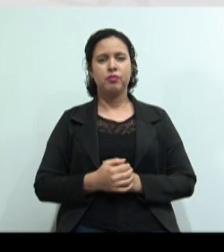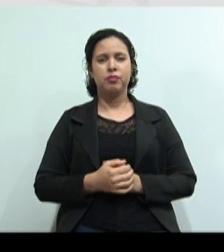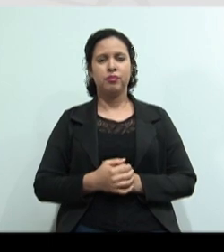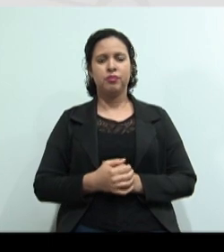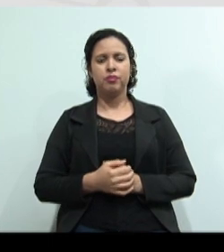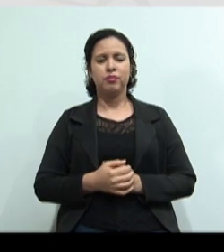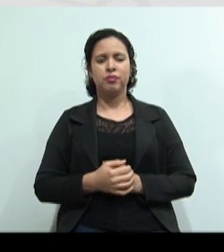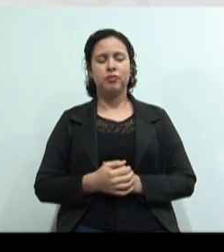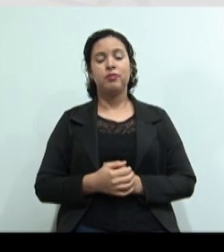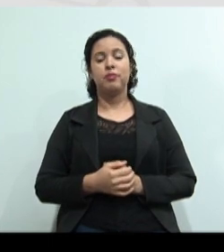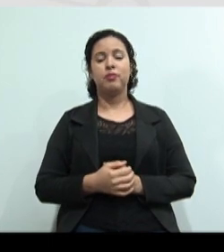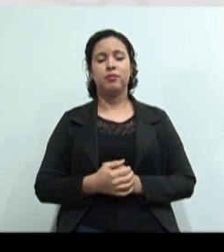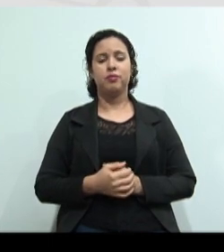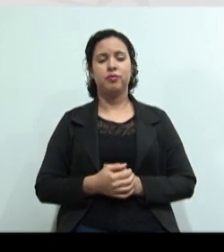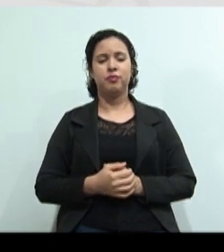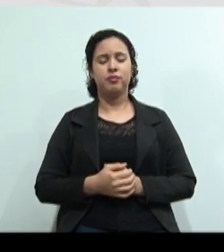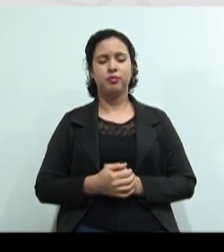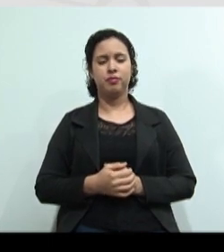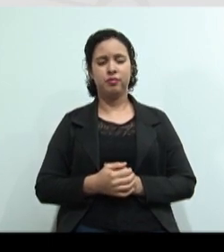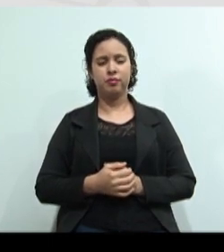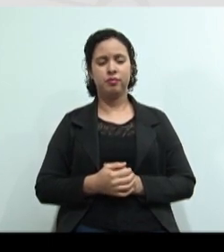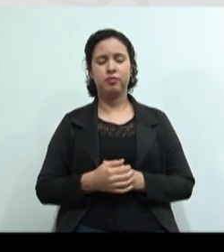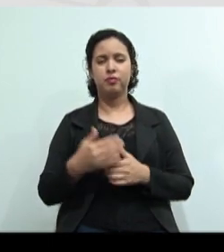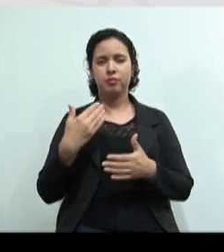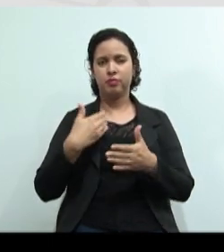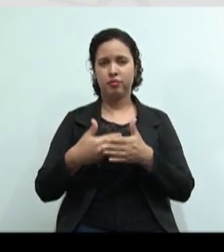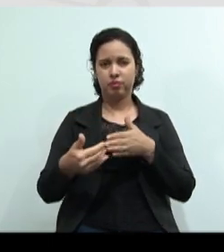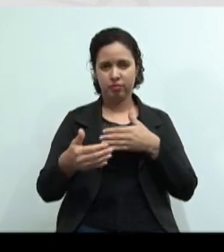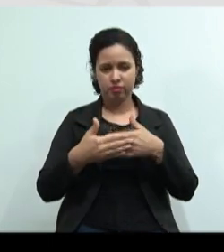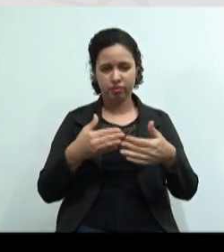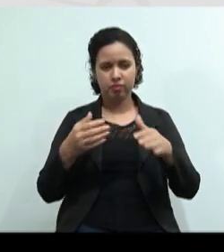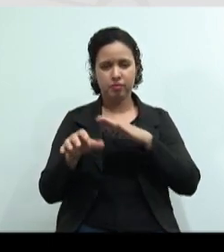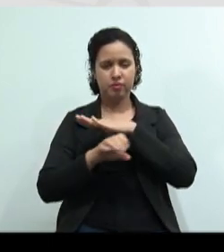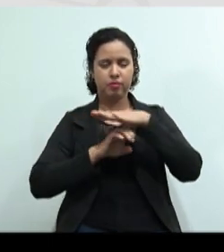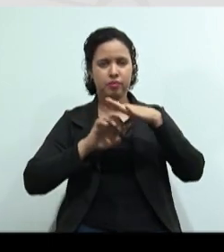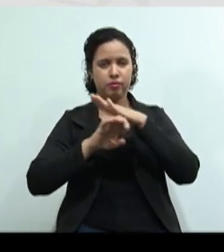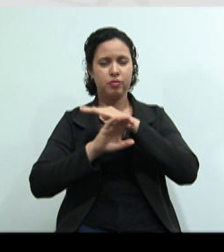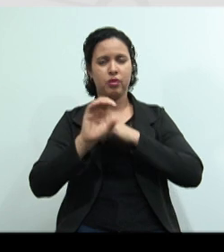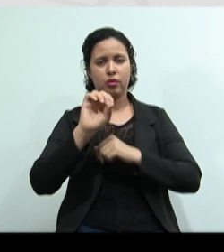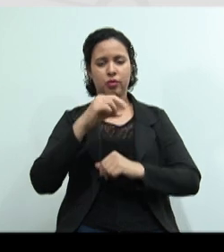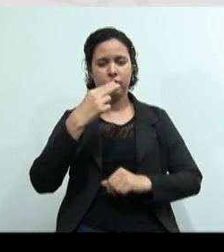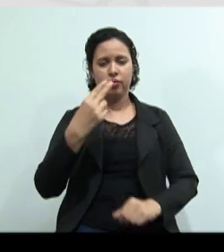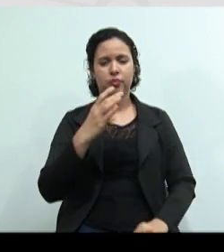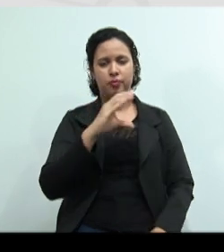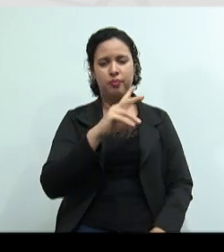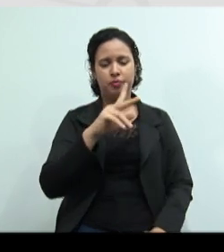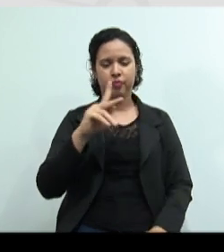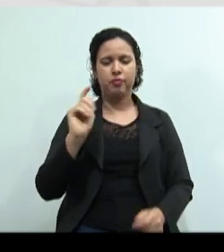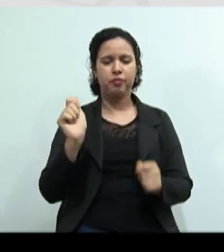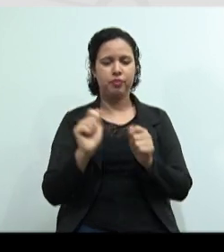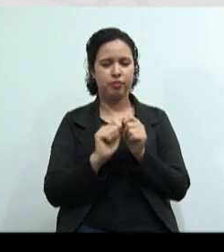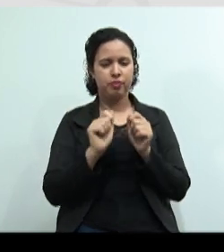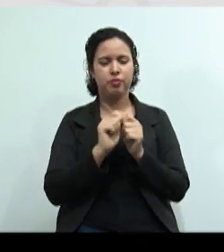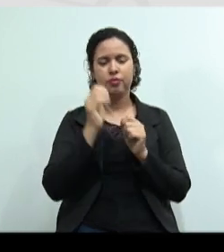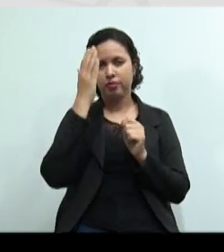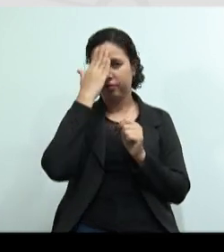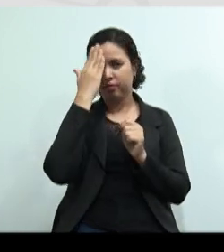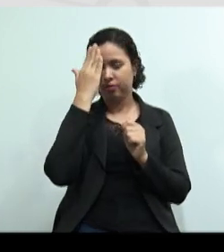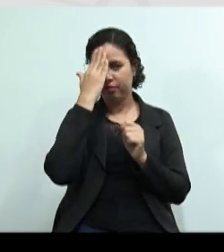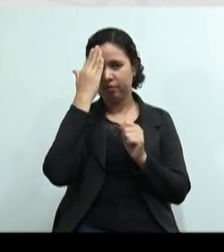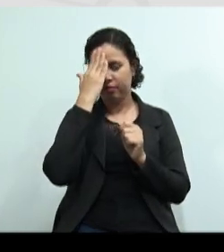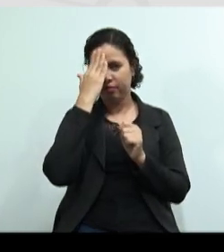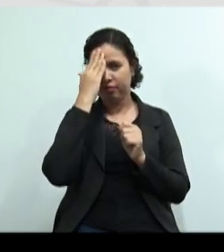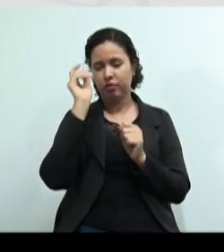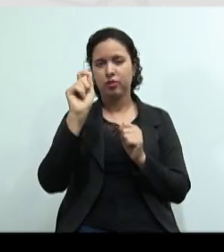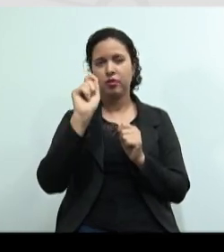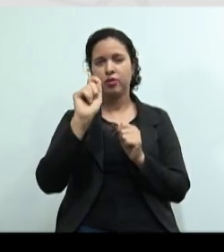Formação de preço de venda. Qualquer empresa ou cooperativa precisa saber determinar, com o maior nível de exatidão possível,